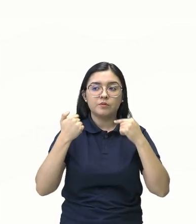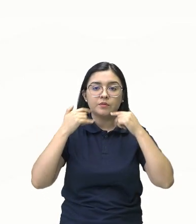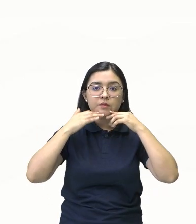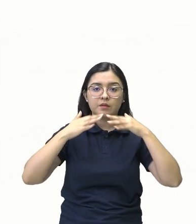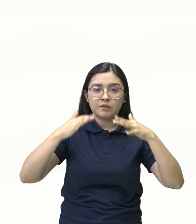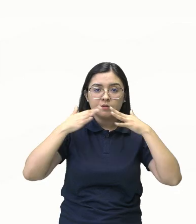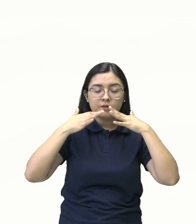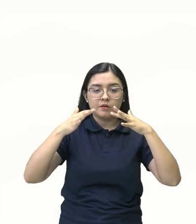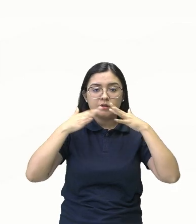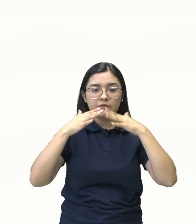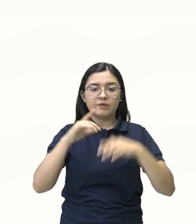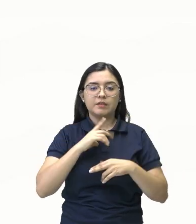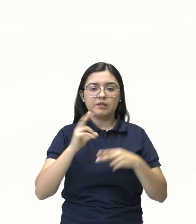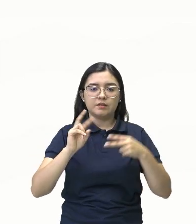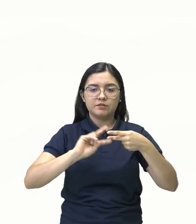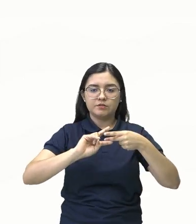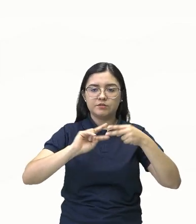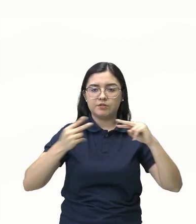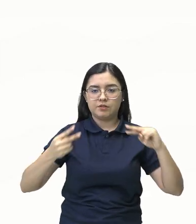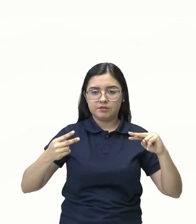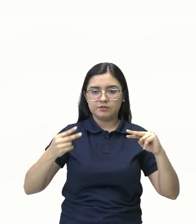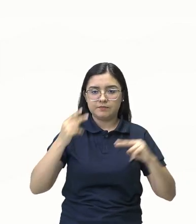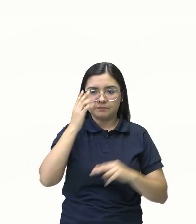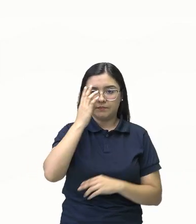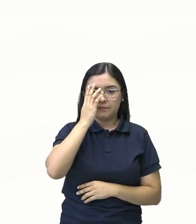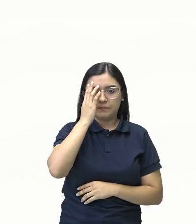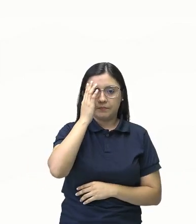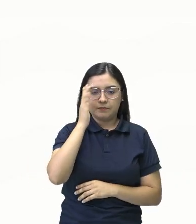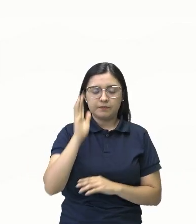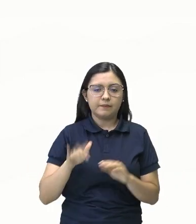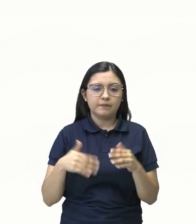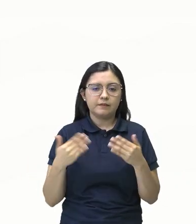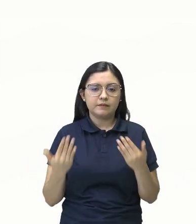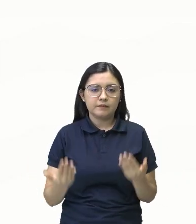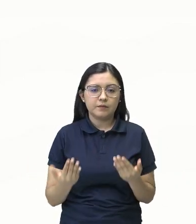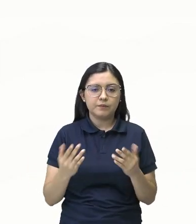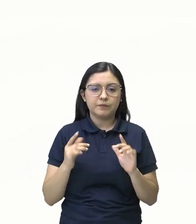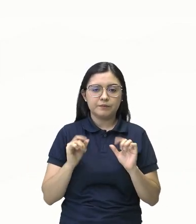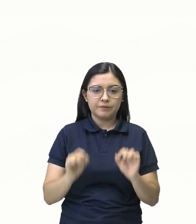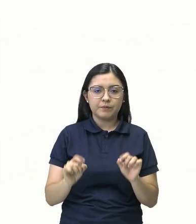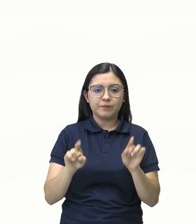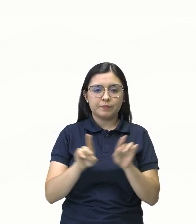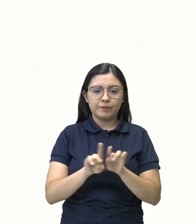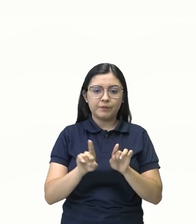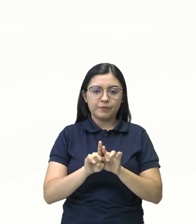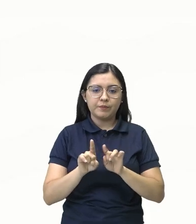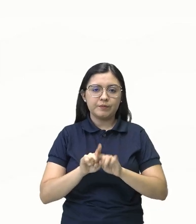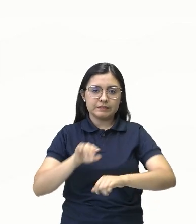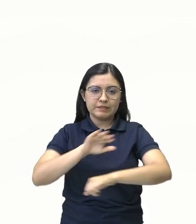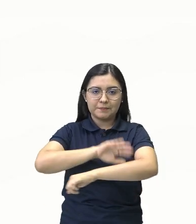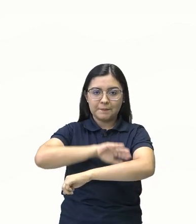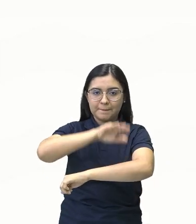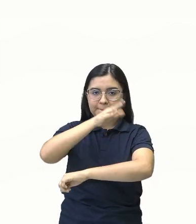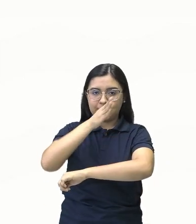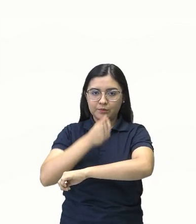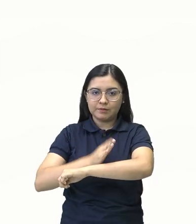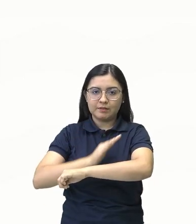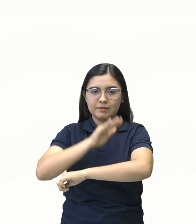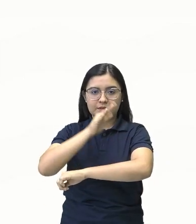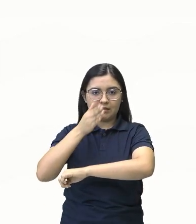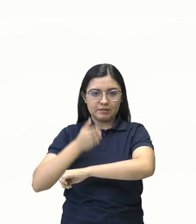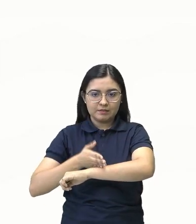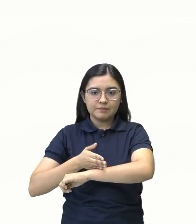a troca de genes, né, o fluxo de genes. Com essa cordilheira, né, dessas montanhas aí, separando